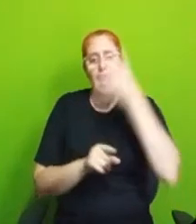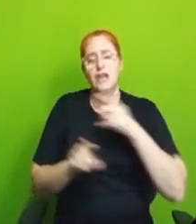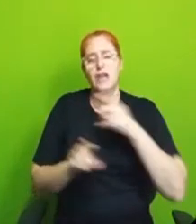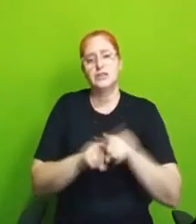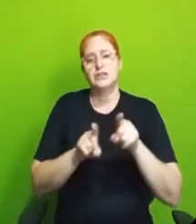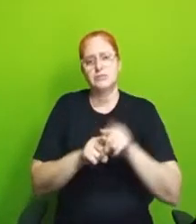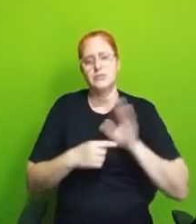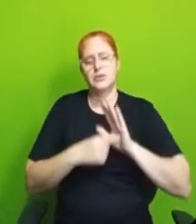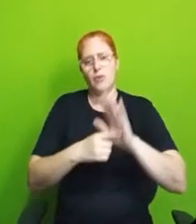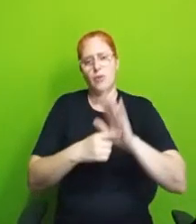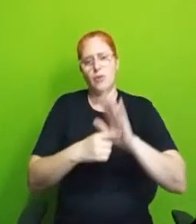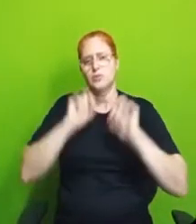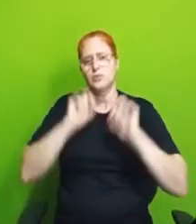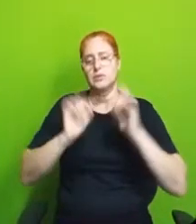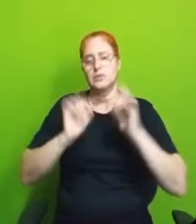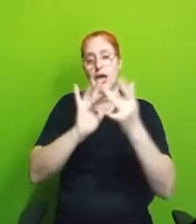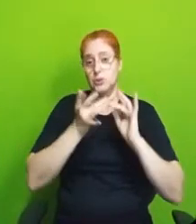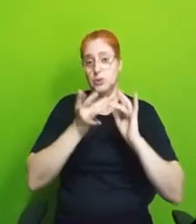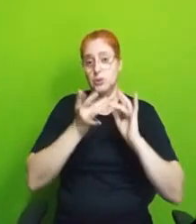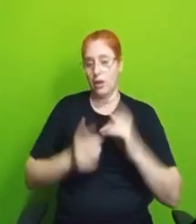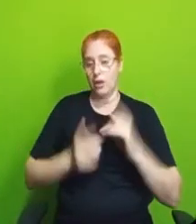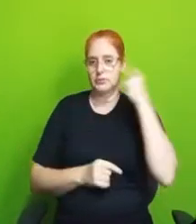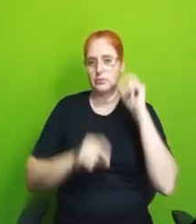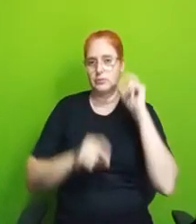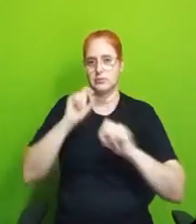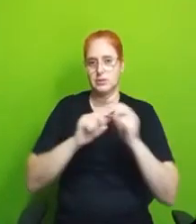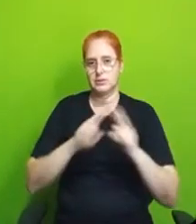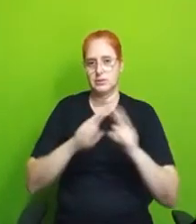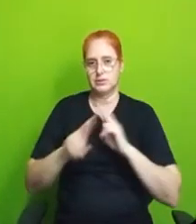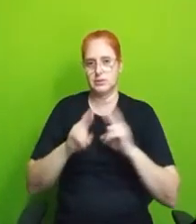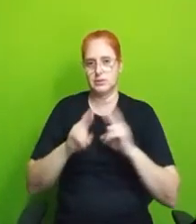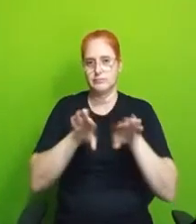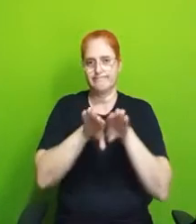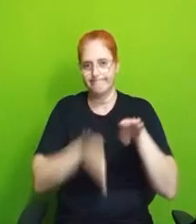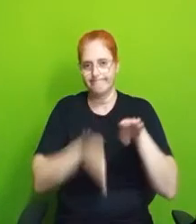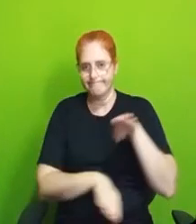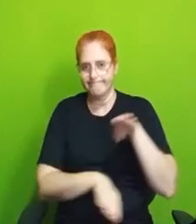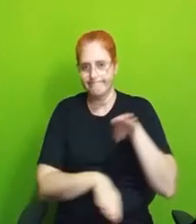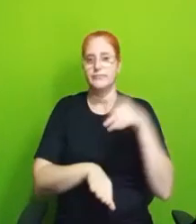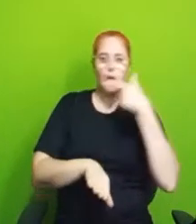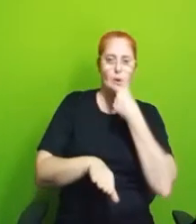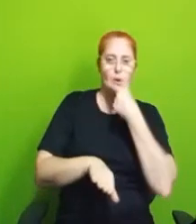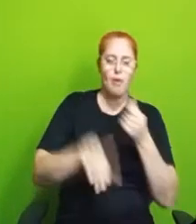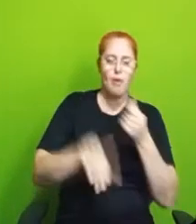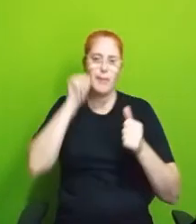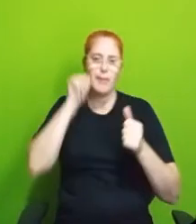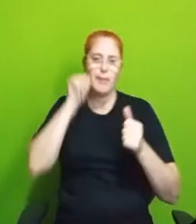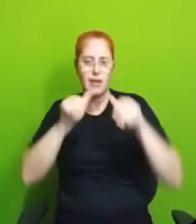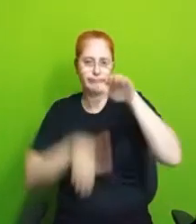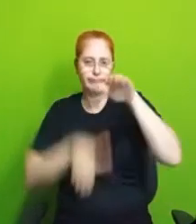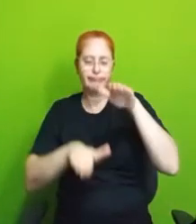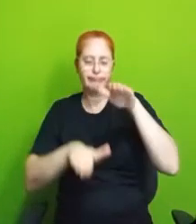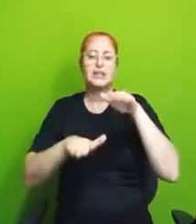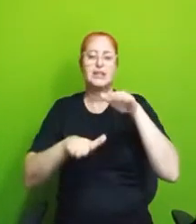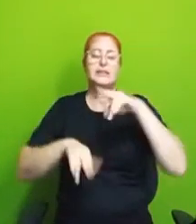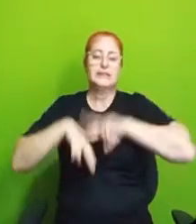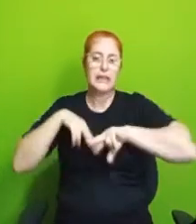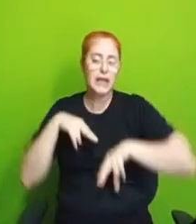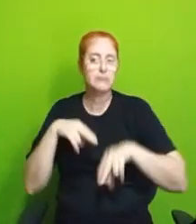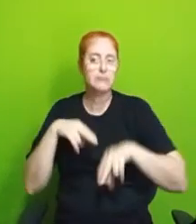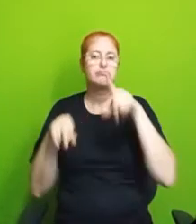articular e pensar que as relações de desigualdade entre homens e mulheres, né, as relações sociais de sexo, elas têm uma